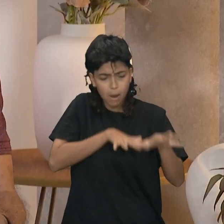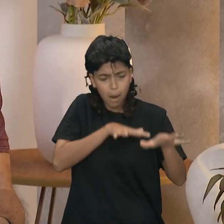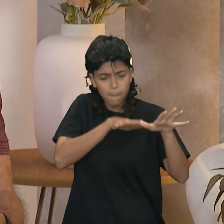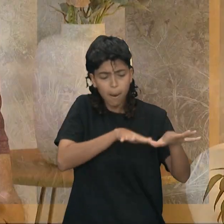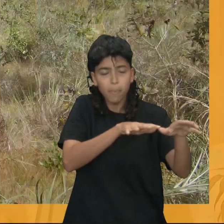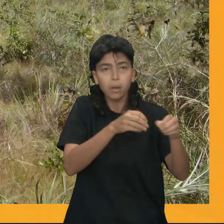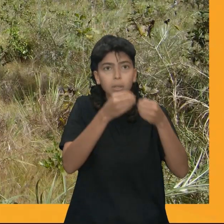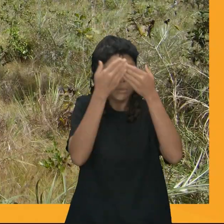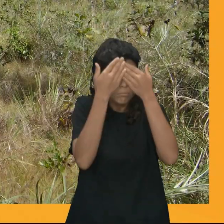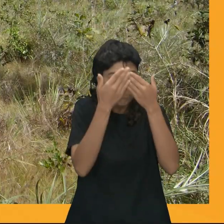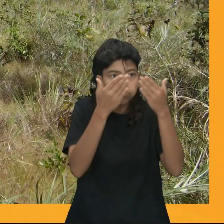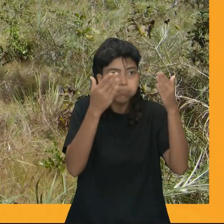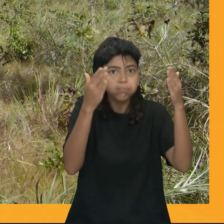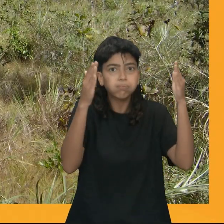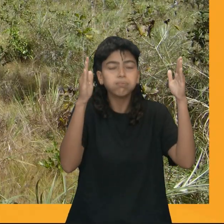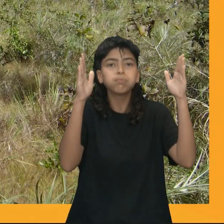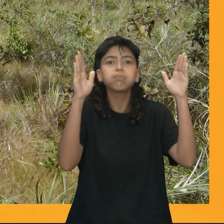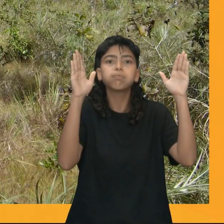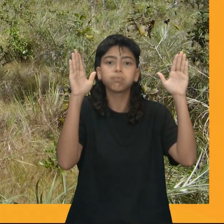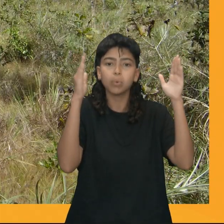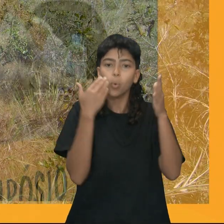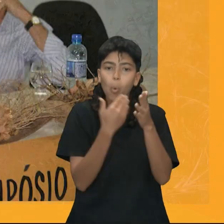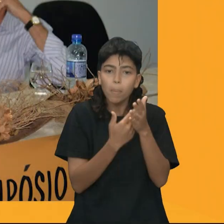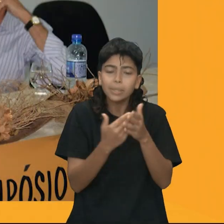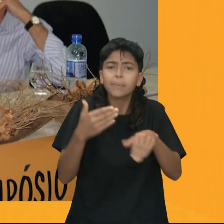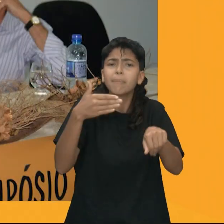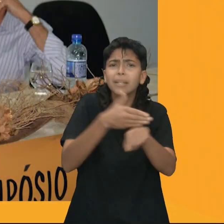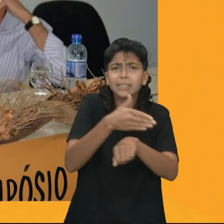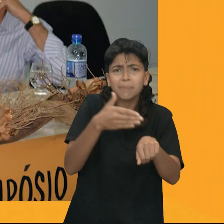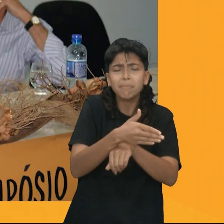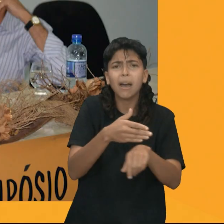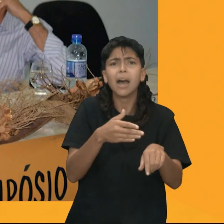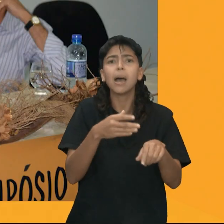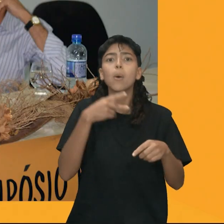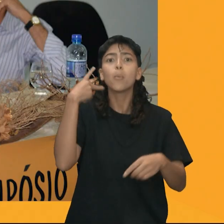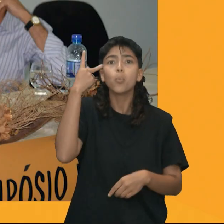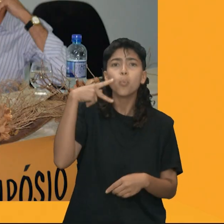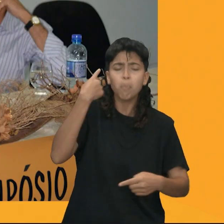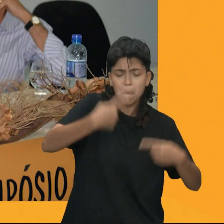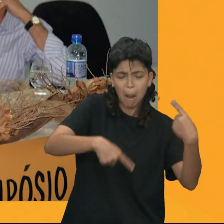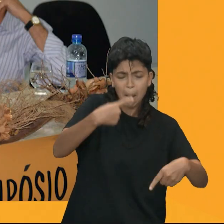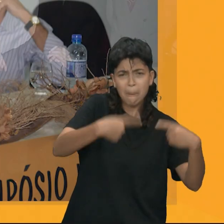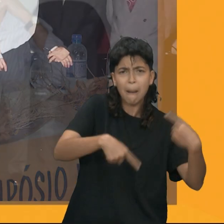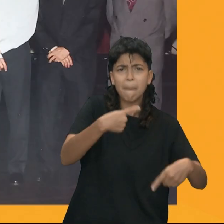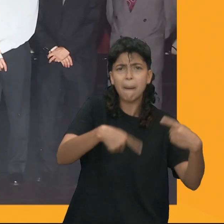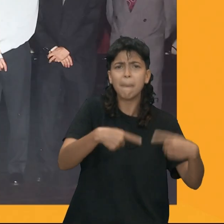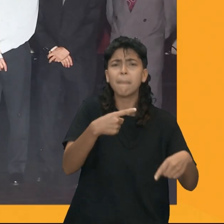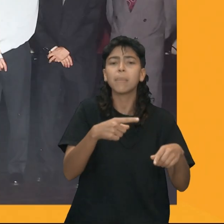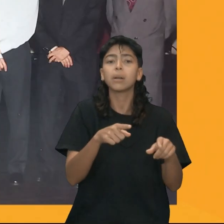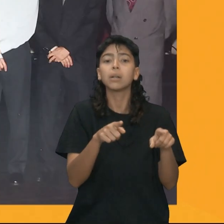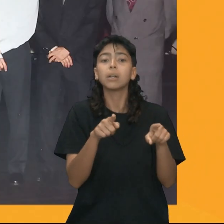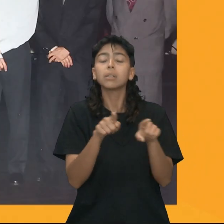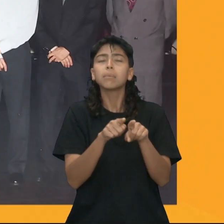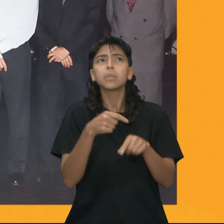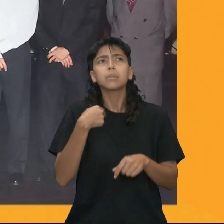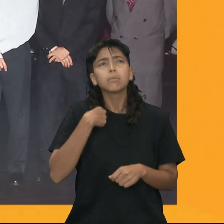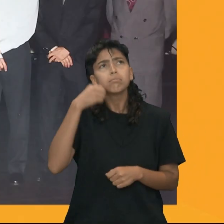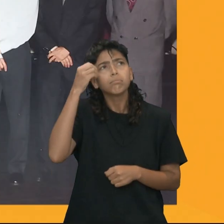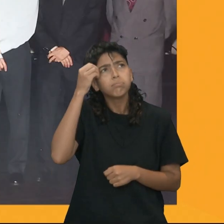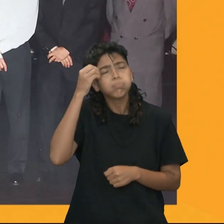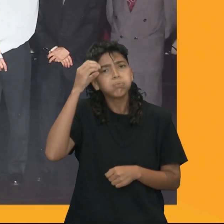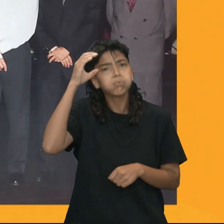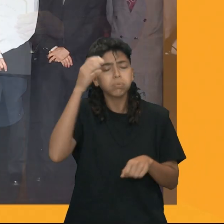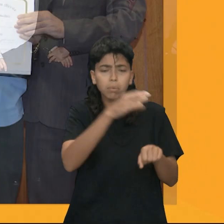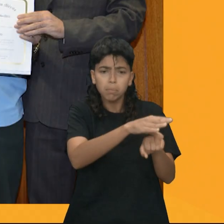E a partir daí fui me envolvendo, né, na política, né? E compreendendo a importância daquele